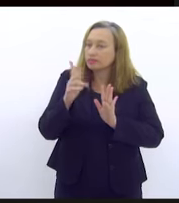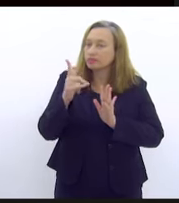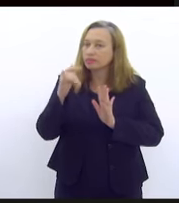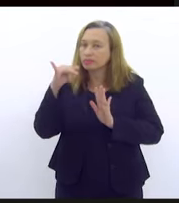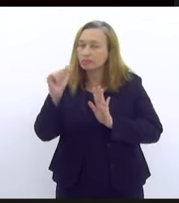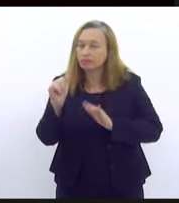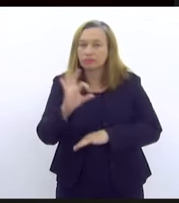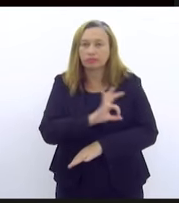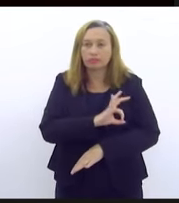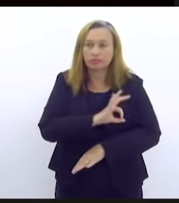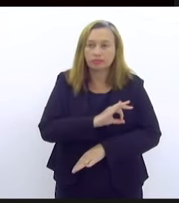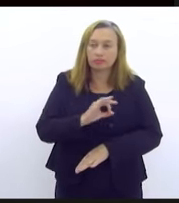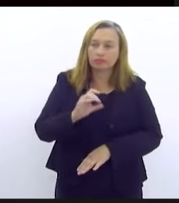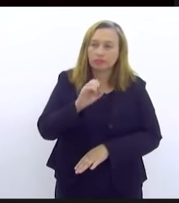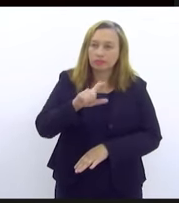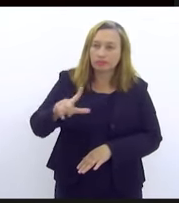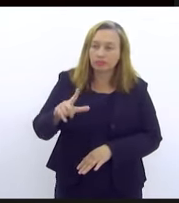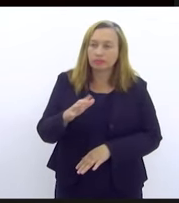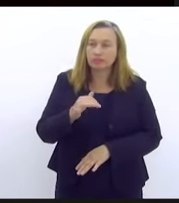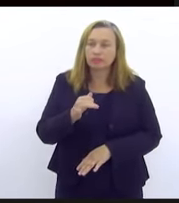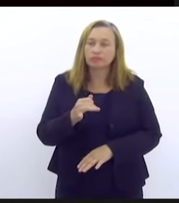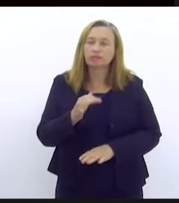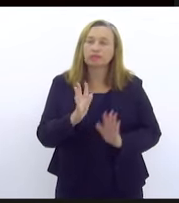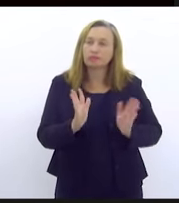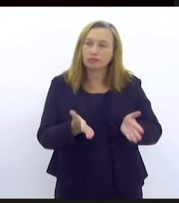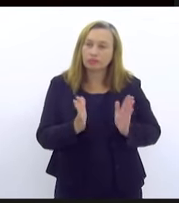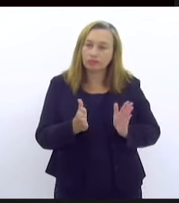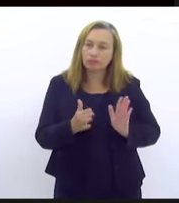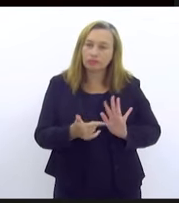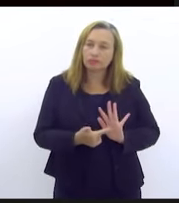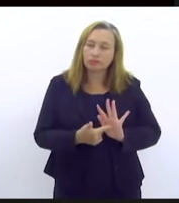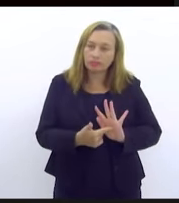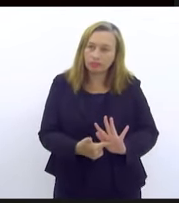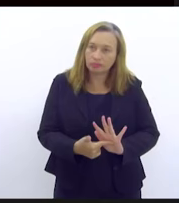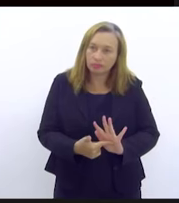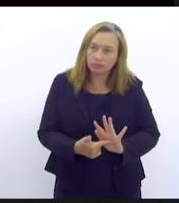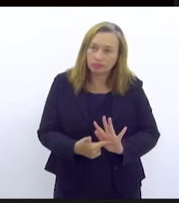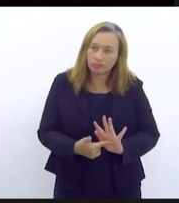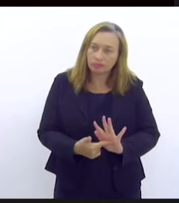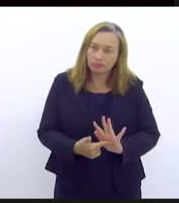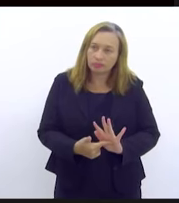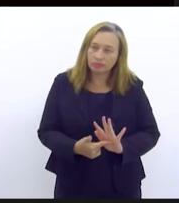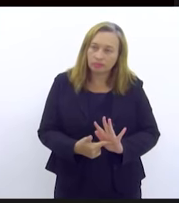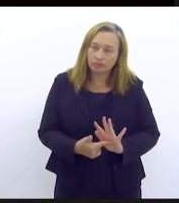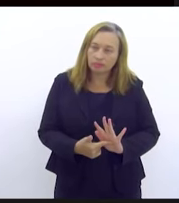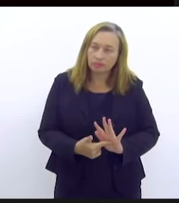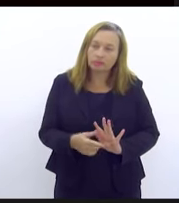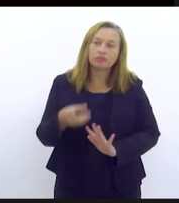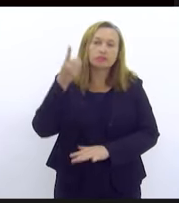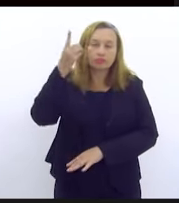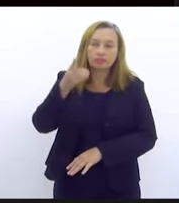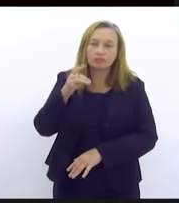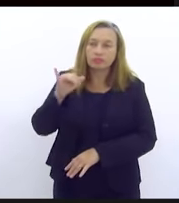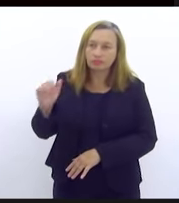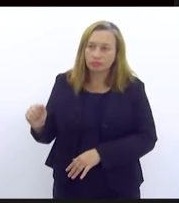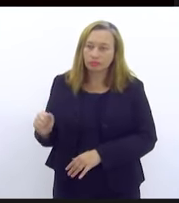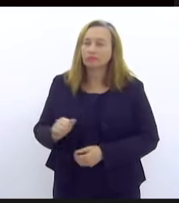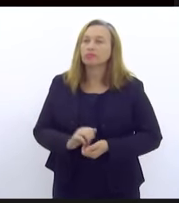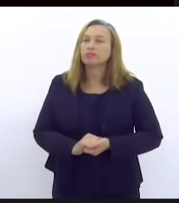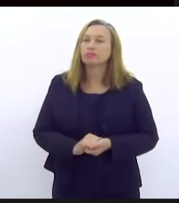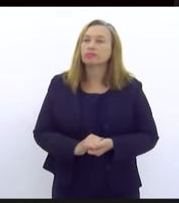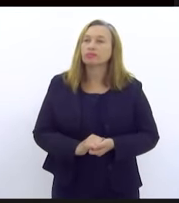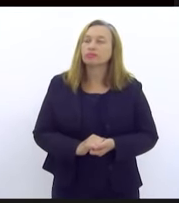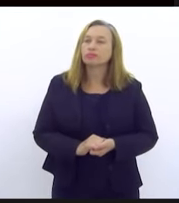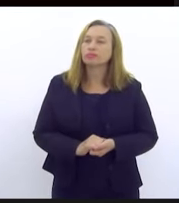Civil. Porque, a exemplo do que está sendo hoje postulado legitimamente pela deputada Índia Armelau, há